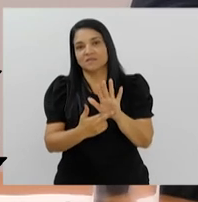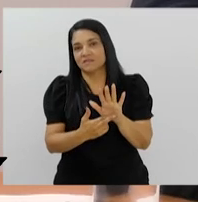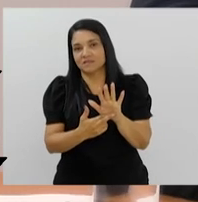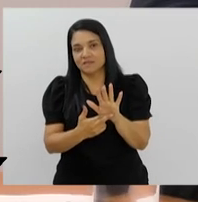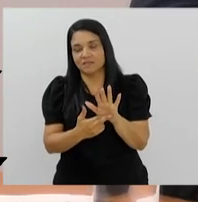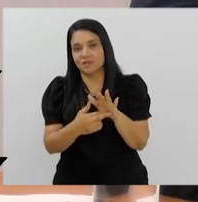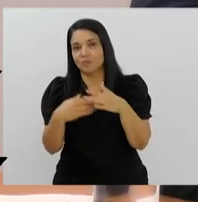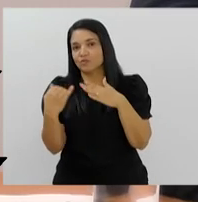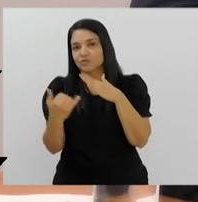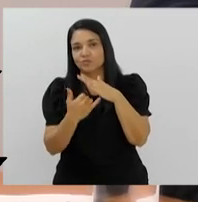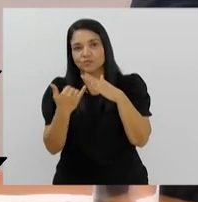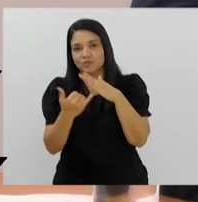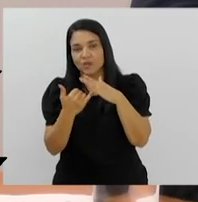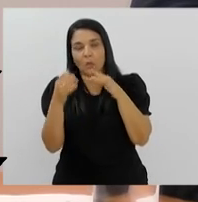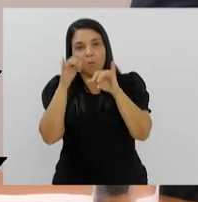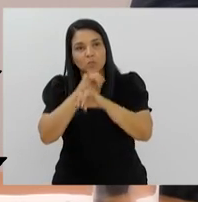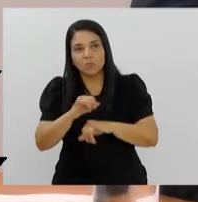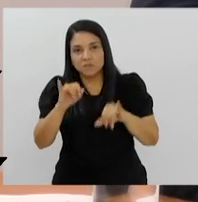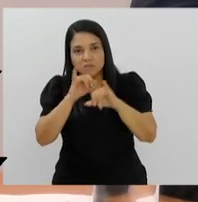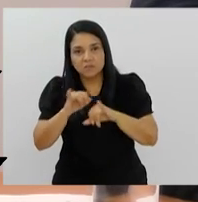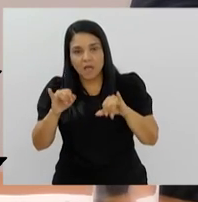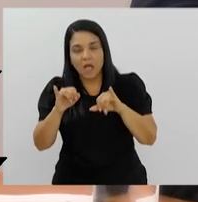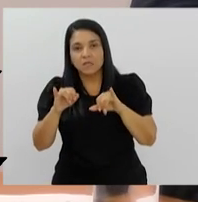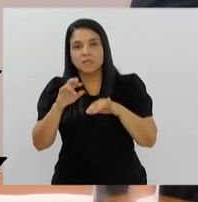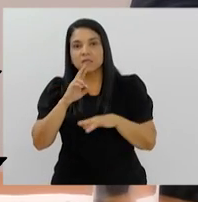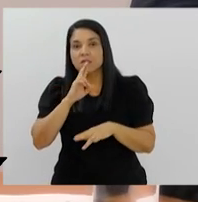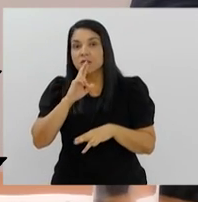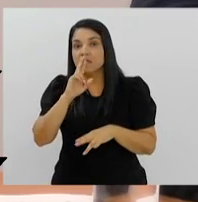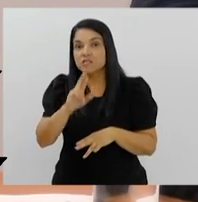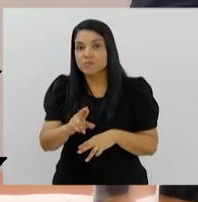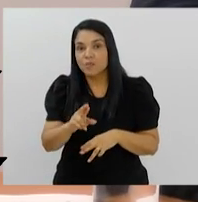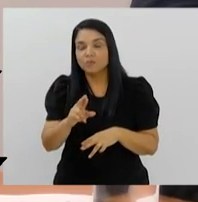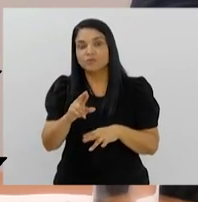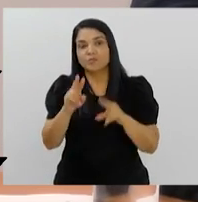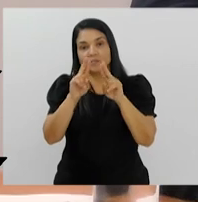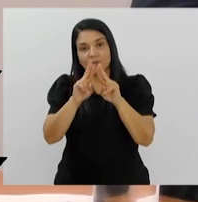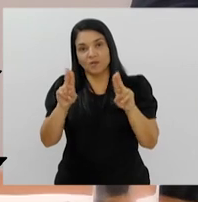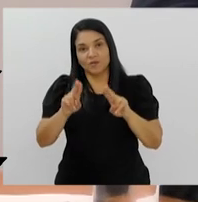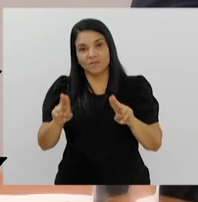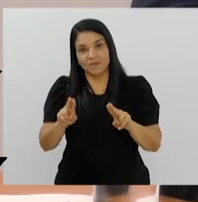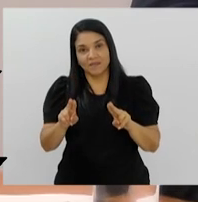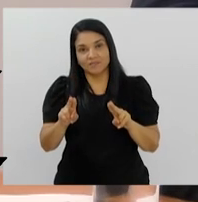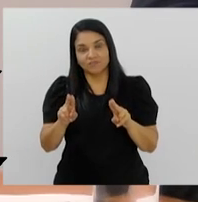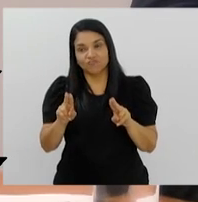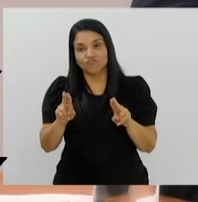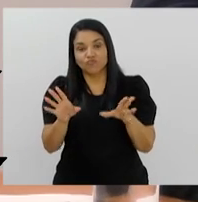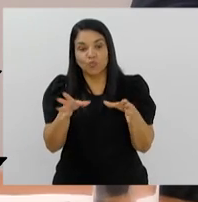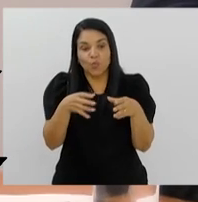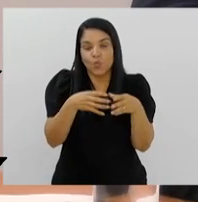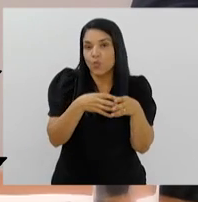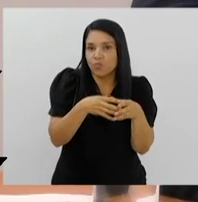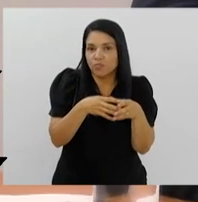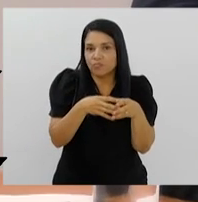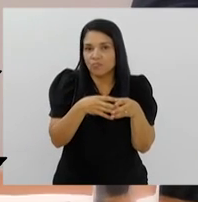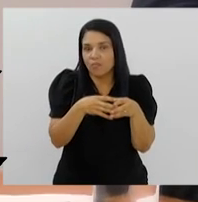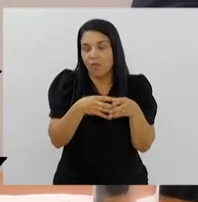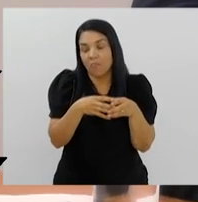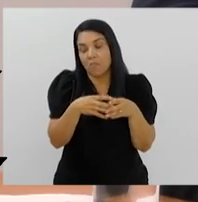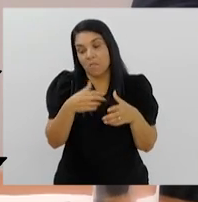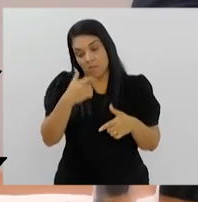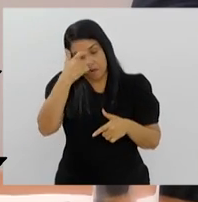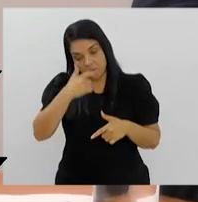institucional publicitária que responde pela Unimed em parte ou responde ou não responde se não